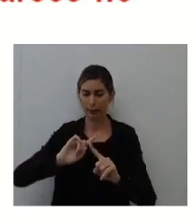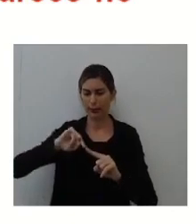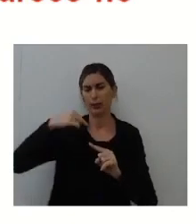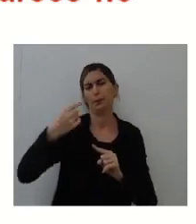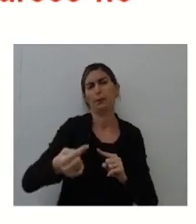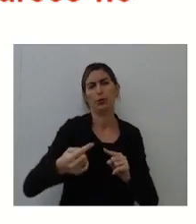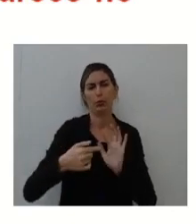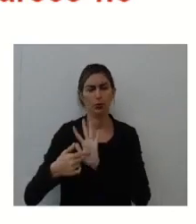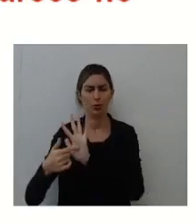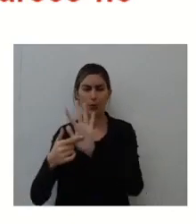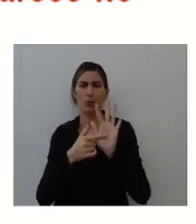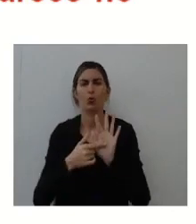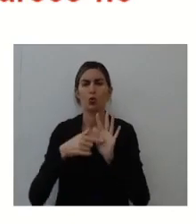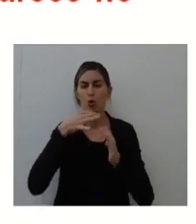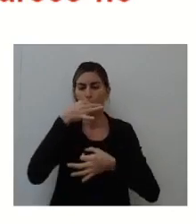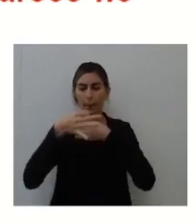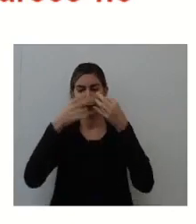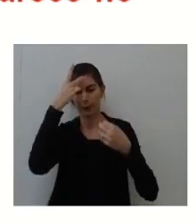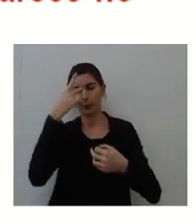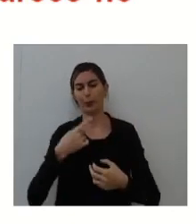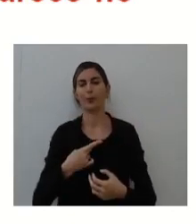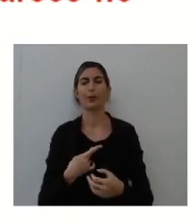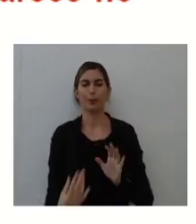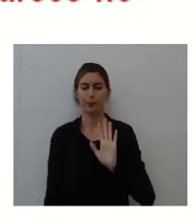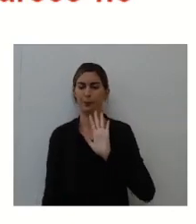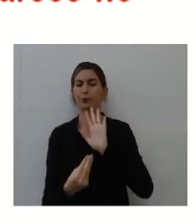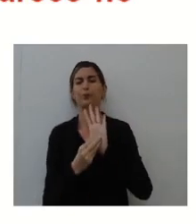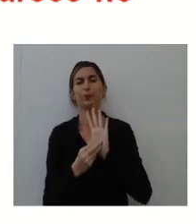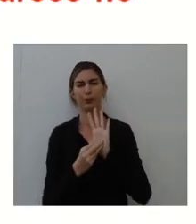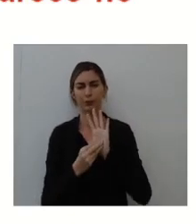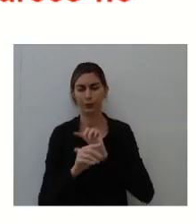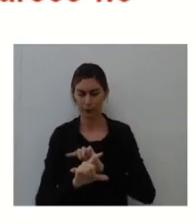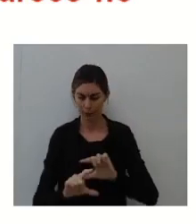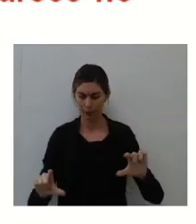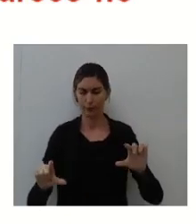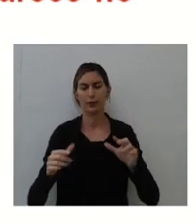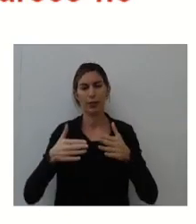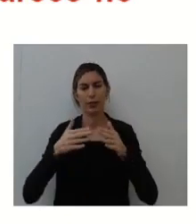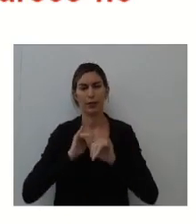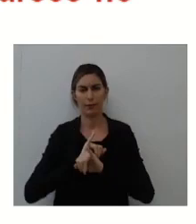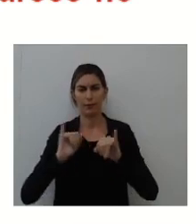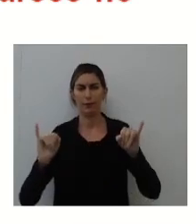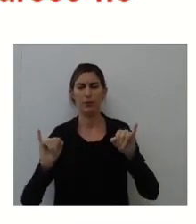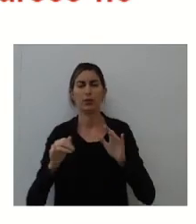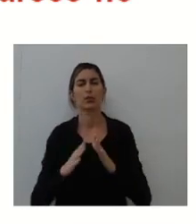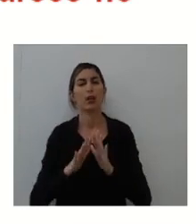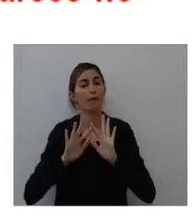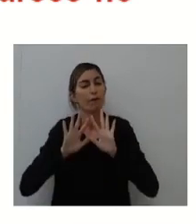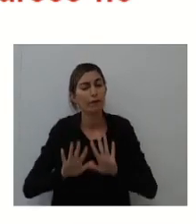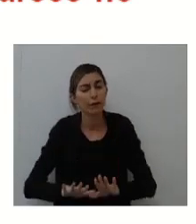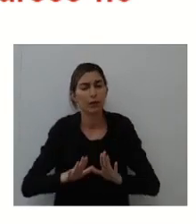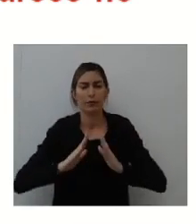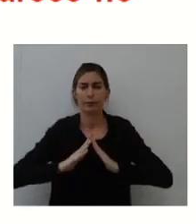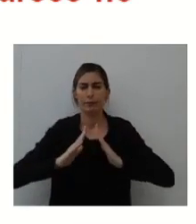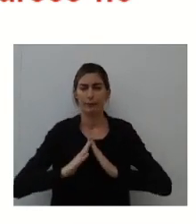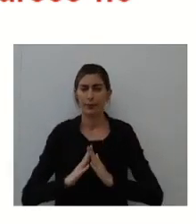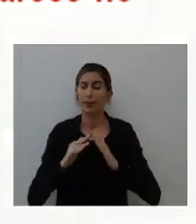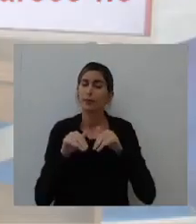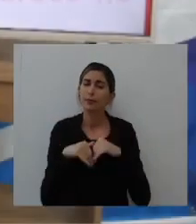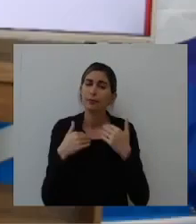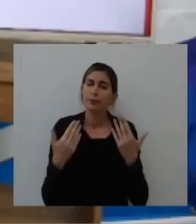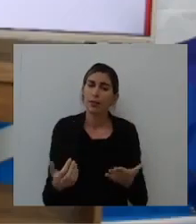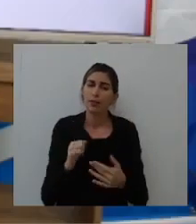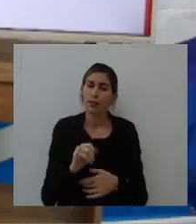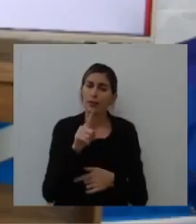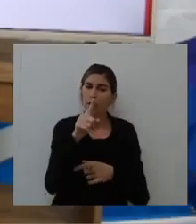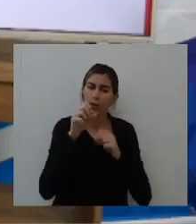ela apontou o ponto de vista dela lá, em que ela faz o seguinte apelo, não é? Fique em casa. Então, se